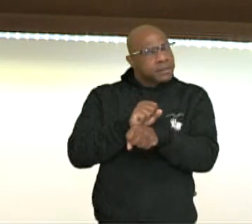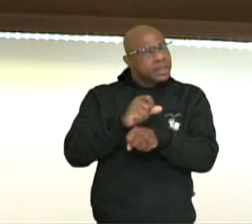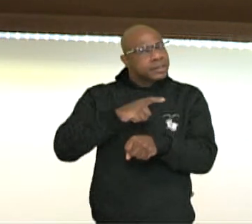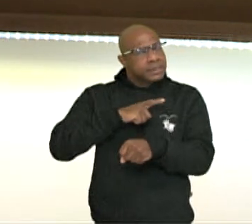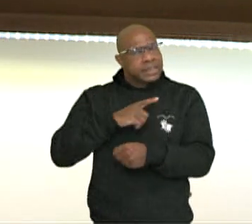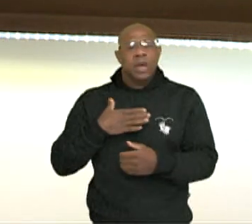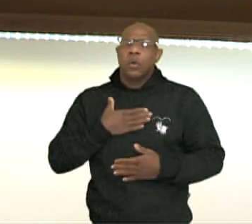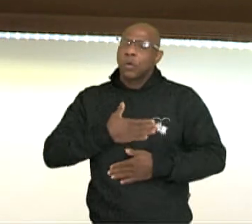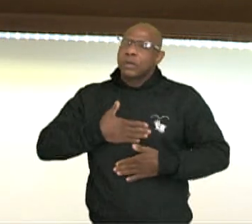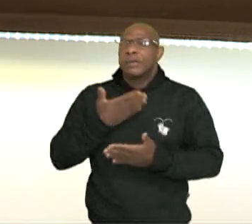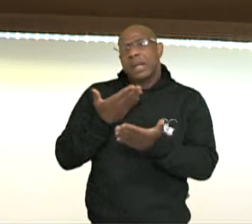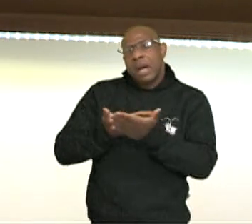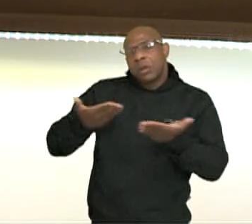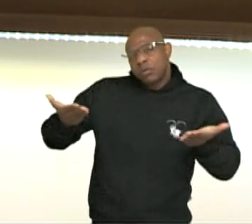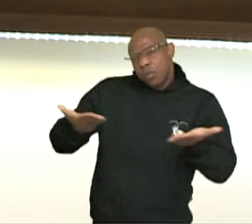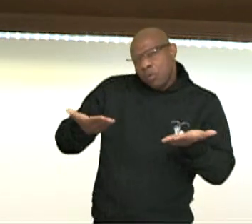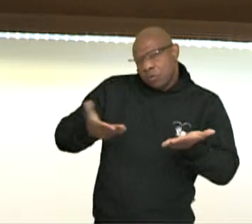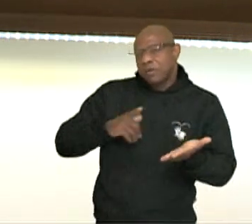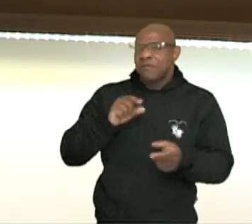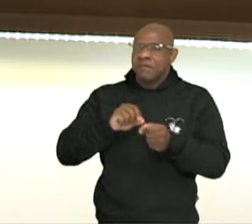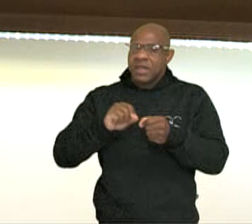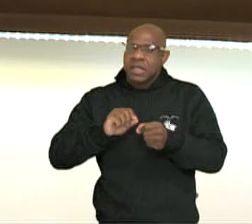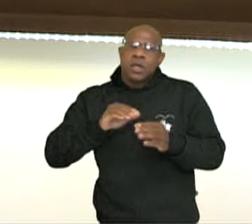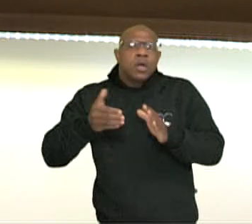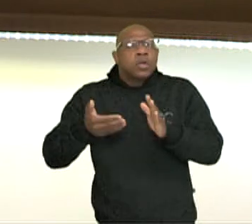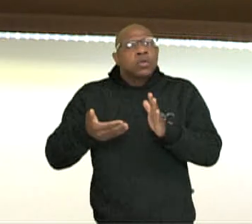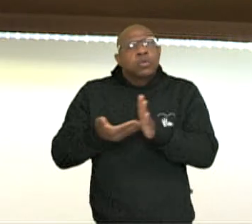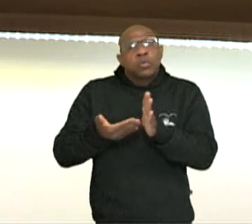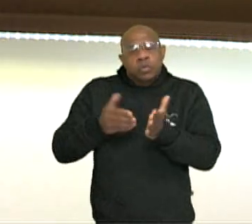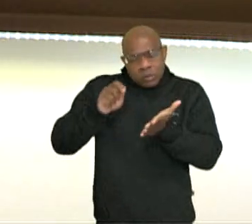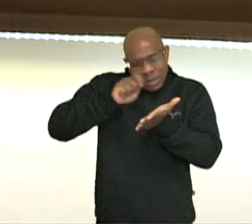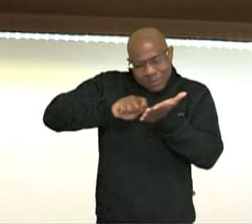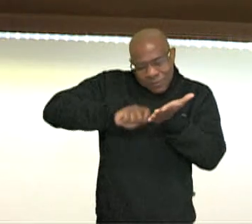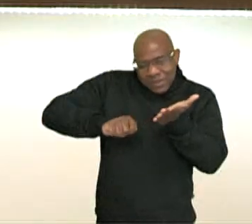tenha gostado da aula, eu espero que você tenha feito muitas